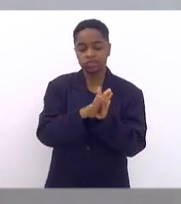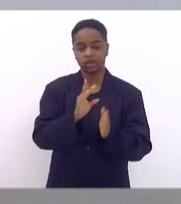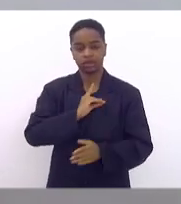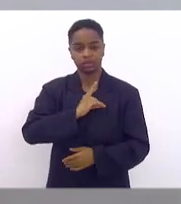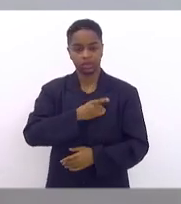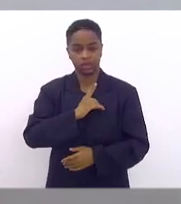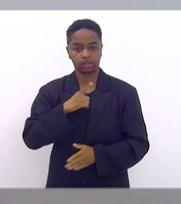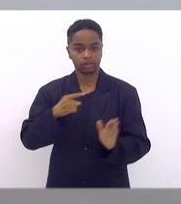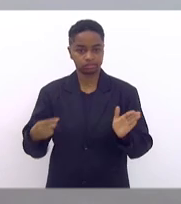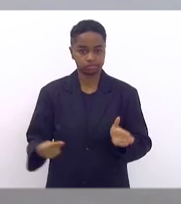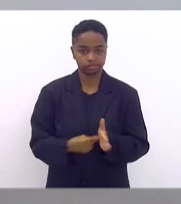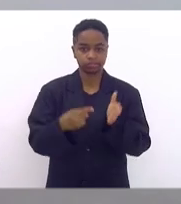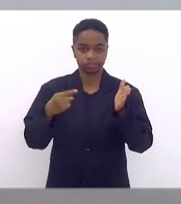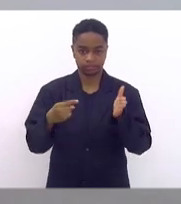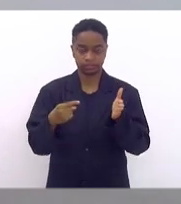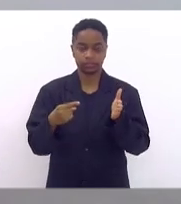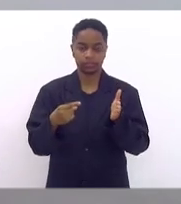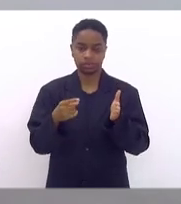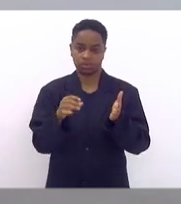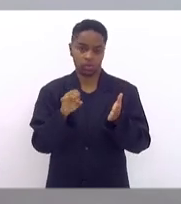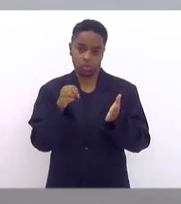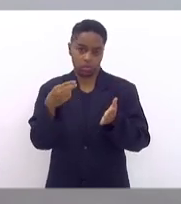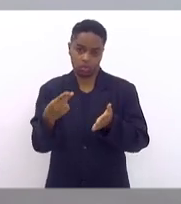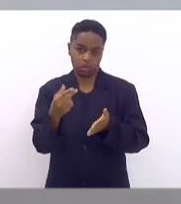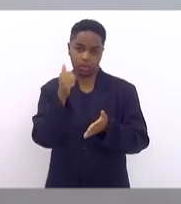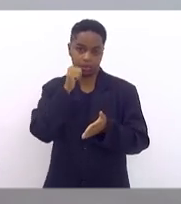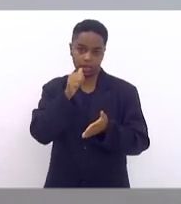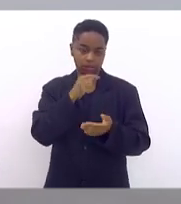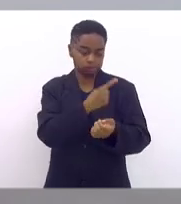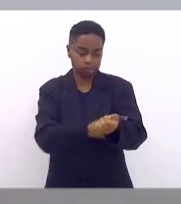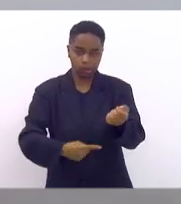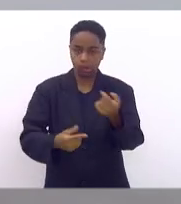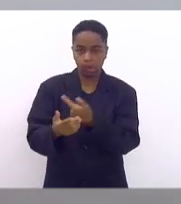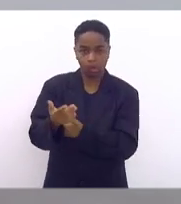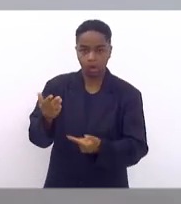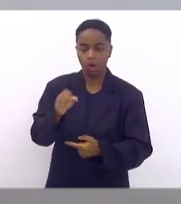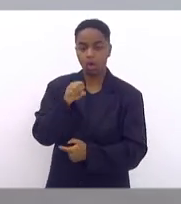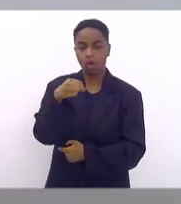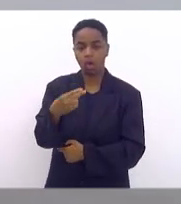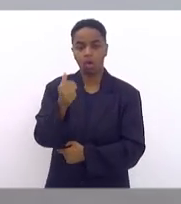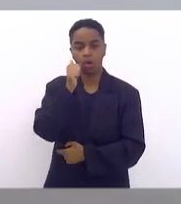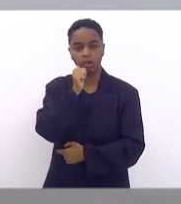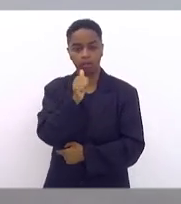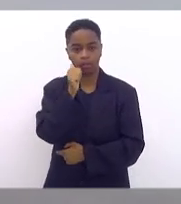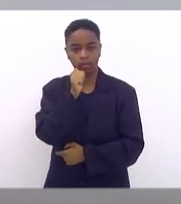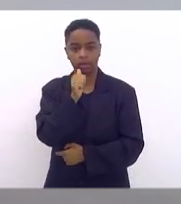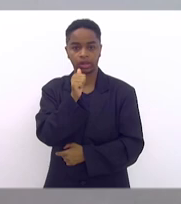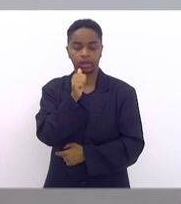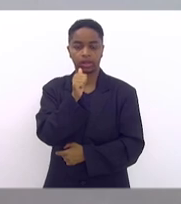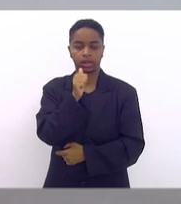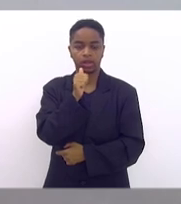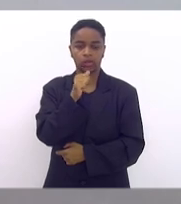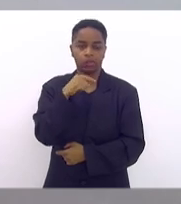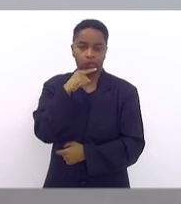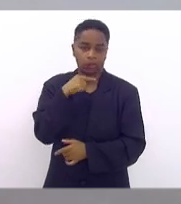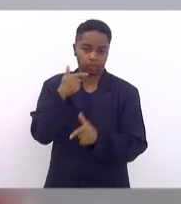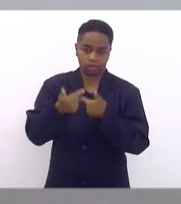a denúncia, quando uma menina se mutila, quando uma mulher tem queda do seu